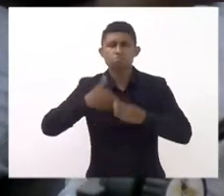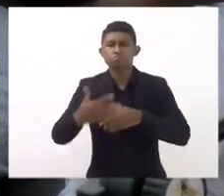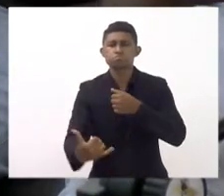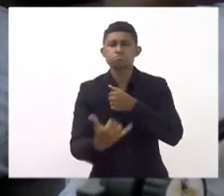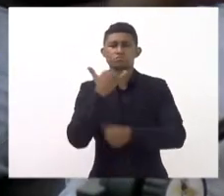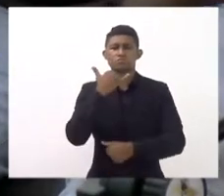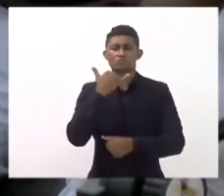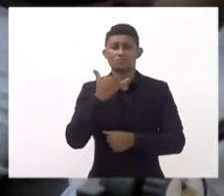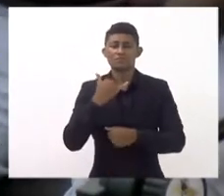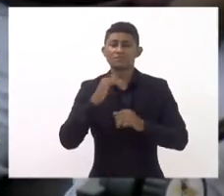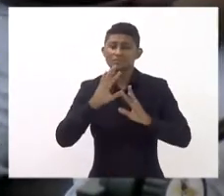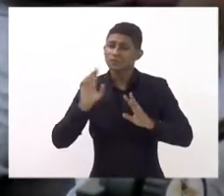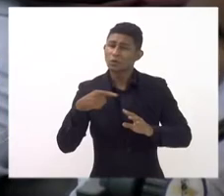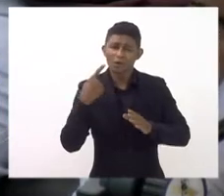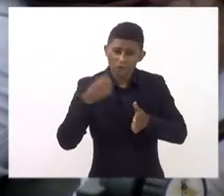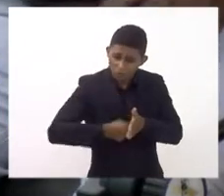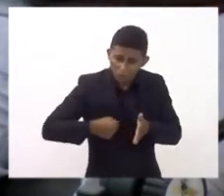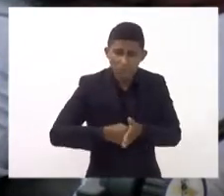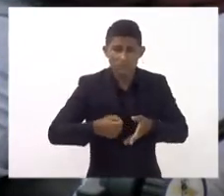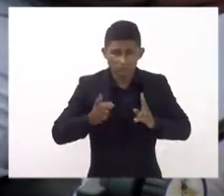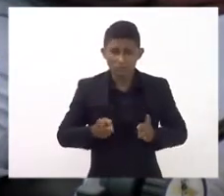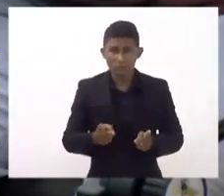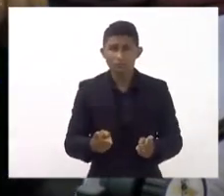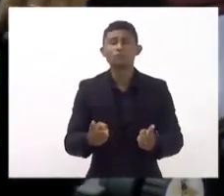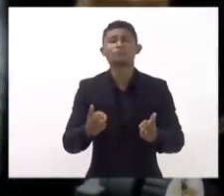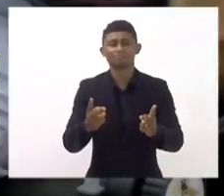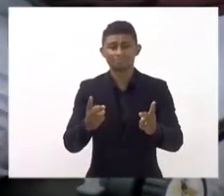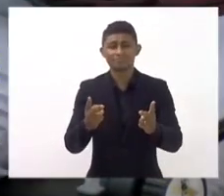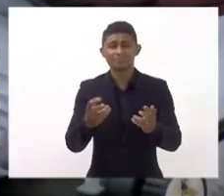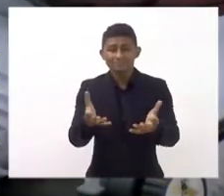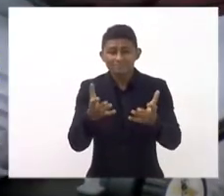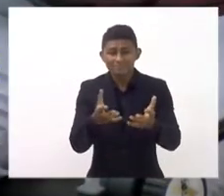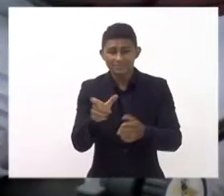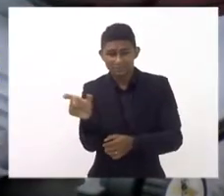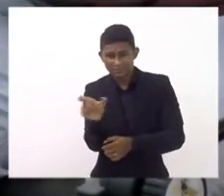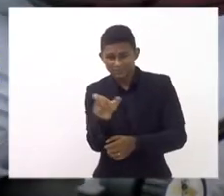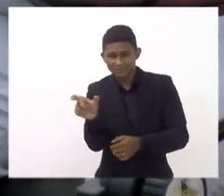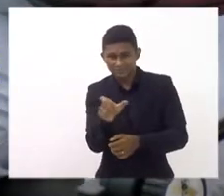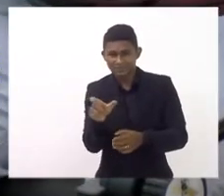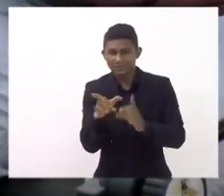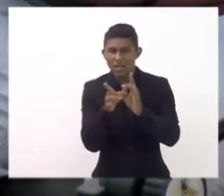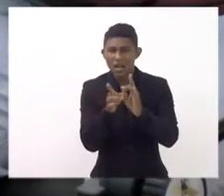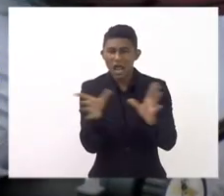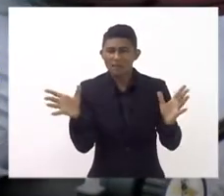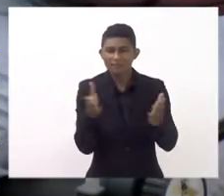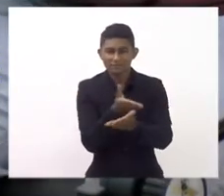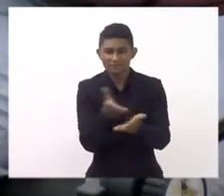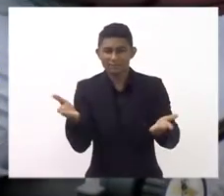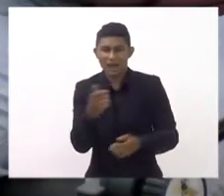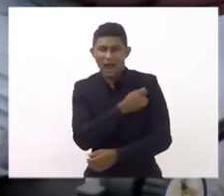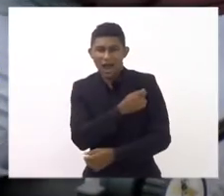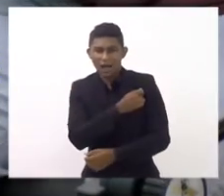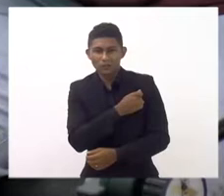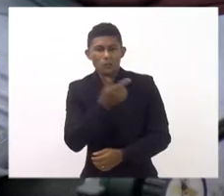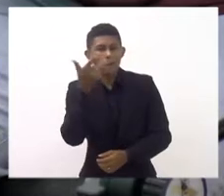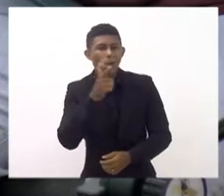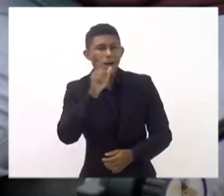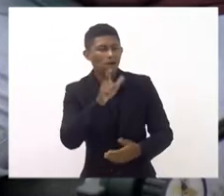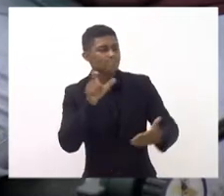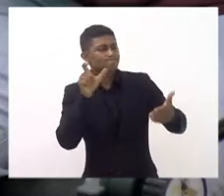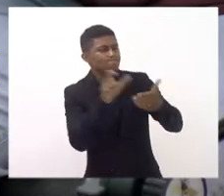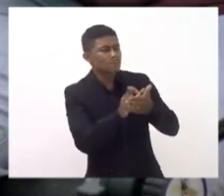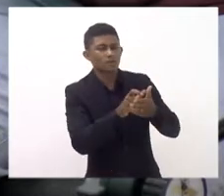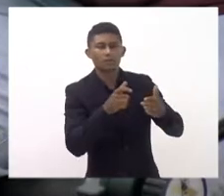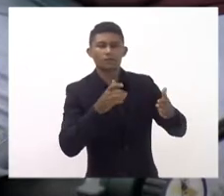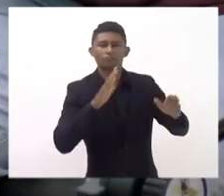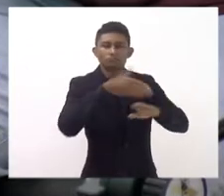seguimos a nossa luta, lutando por passe livre aos estudantes do curso técnico para, de fato,